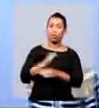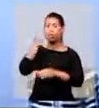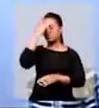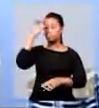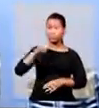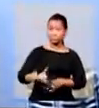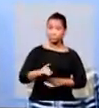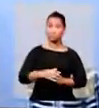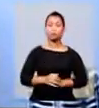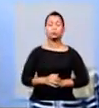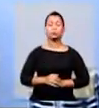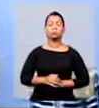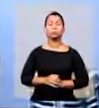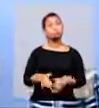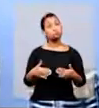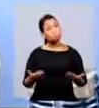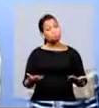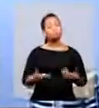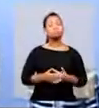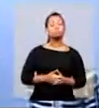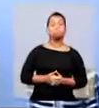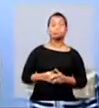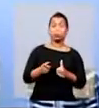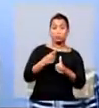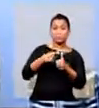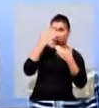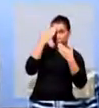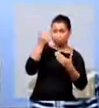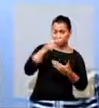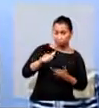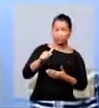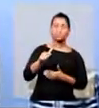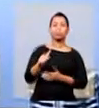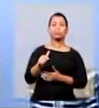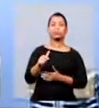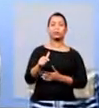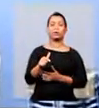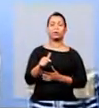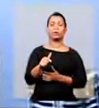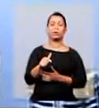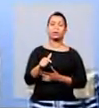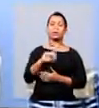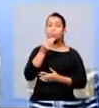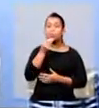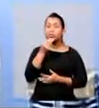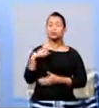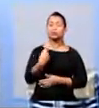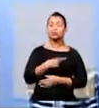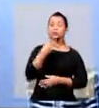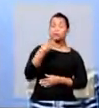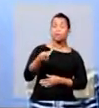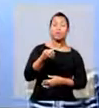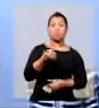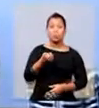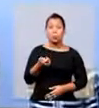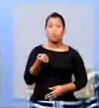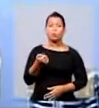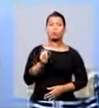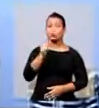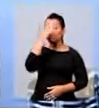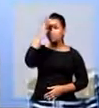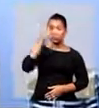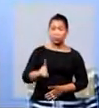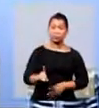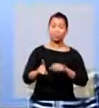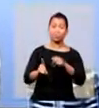né, a oportunidade da gente poder estar falando um pouco mais sobre as pessoas com deficiência. E um programa, né, que esse é bem